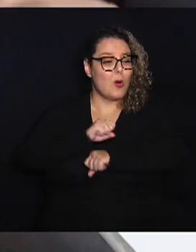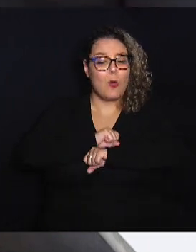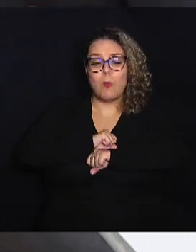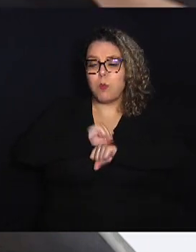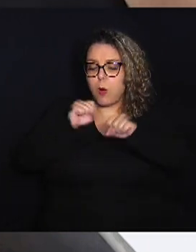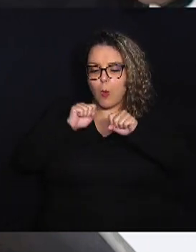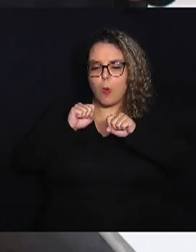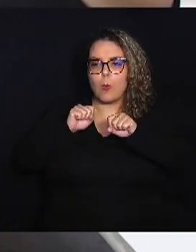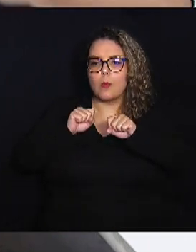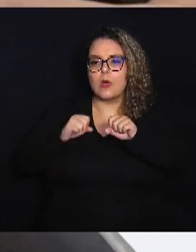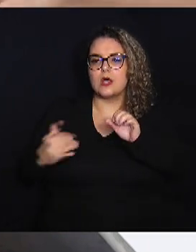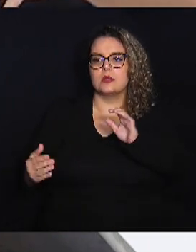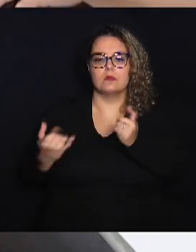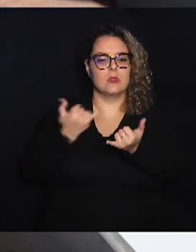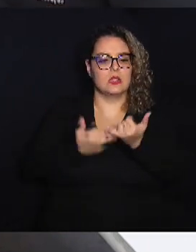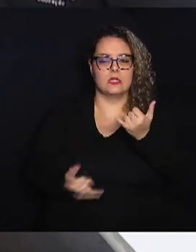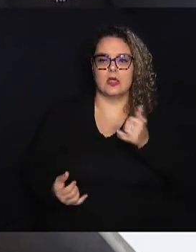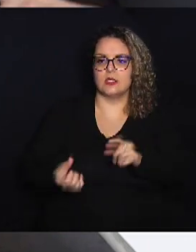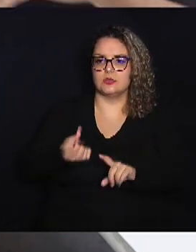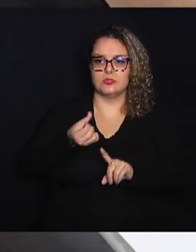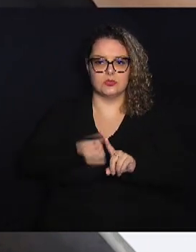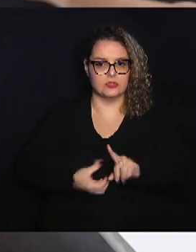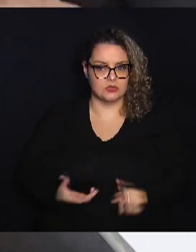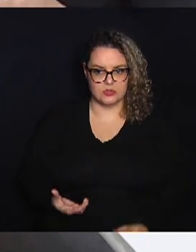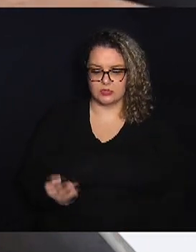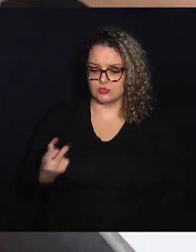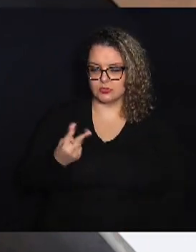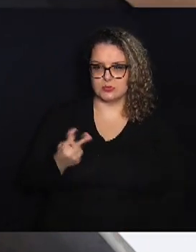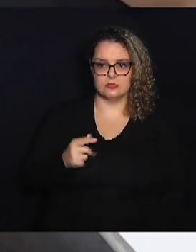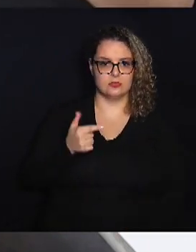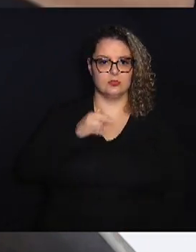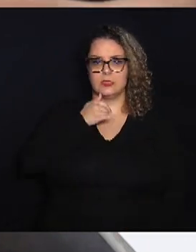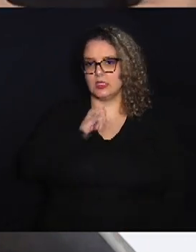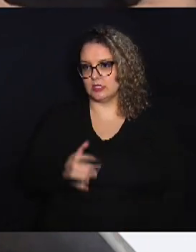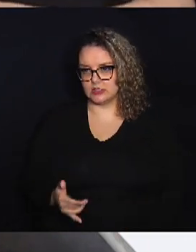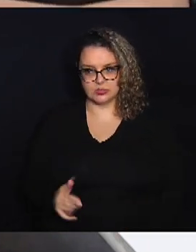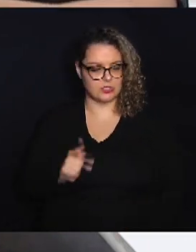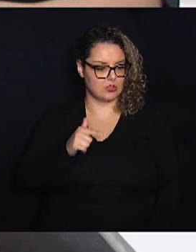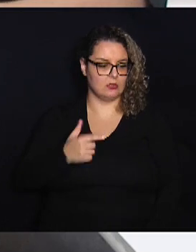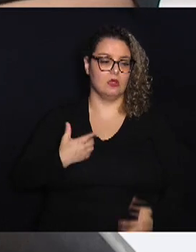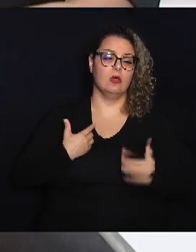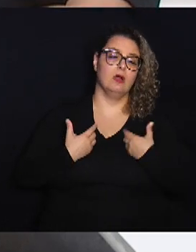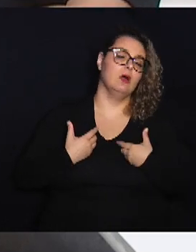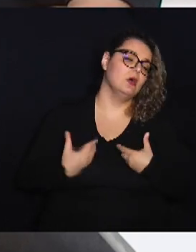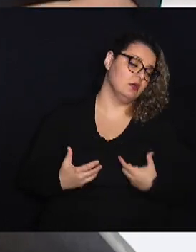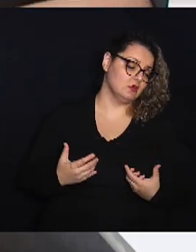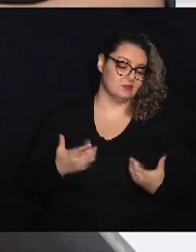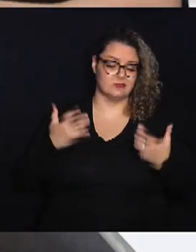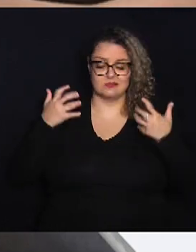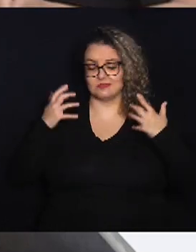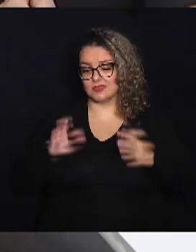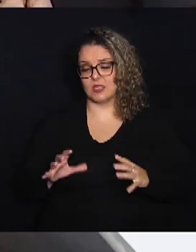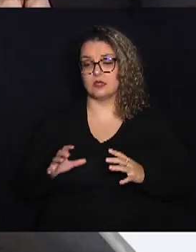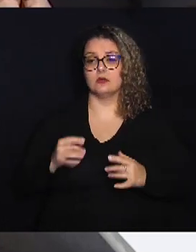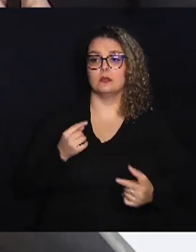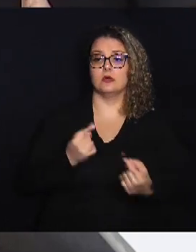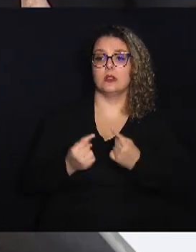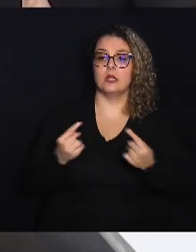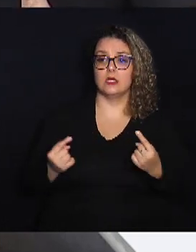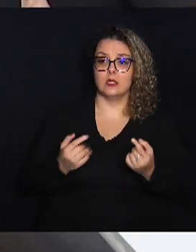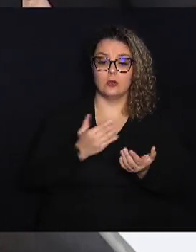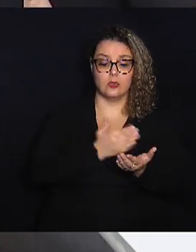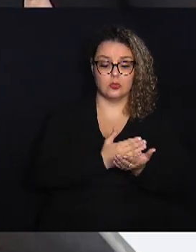para chegar na metade do ano, no segundo semestre, sem energia, esgotados. Então o cadenciamento,